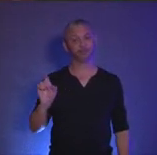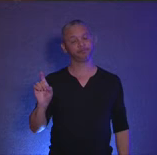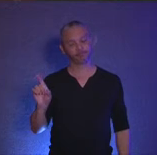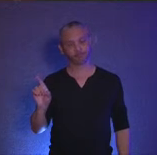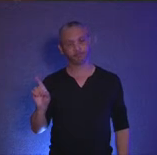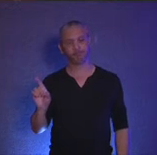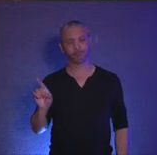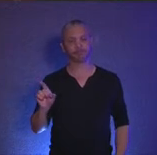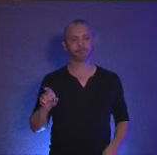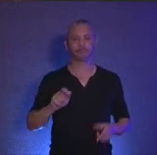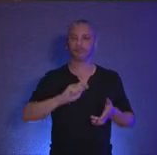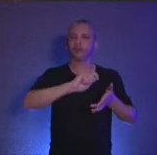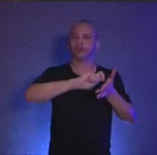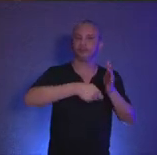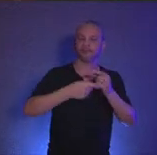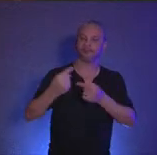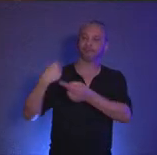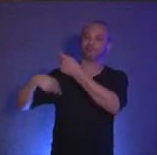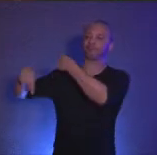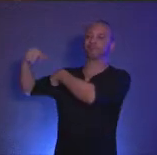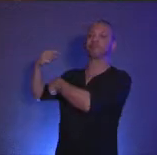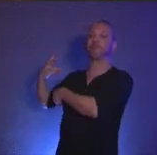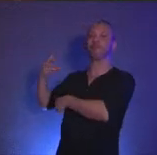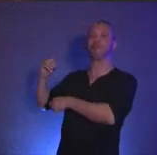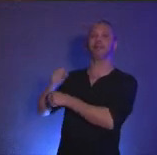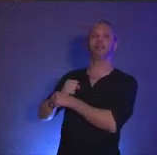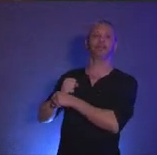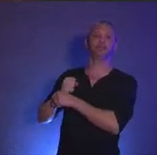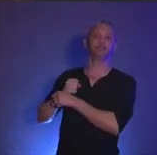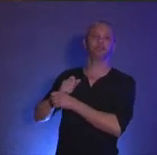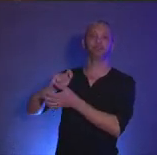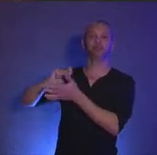E ela foi homologada há 30 anos.